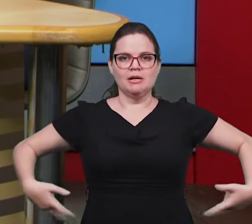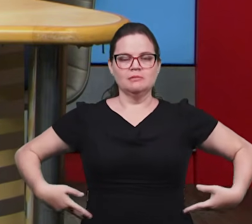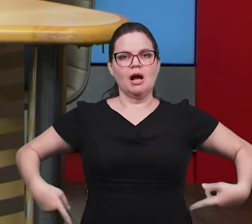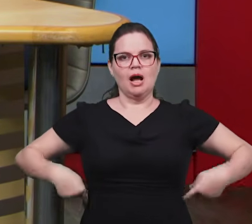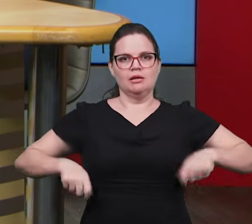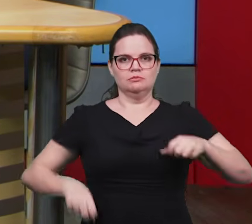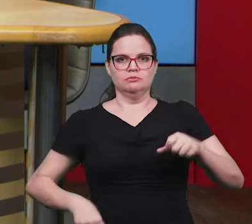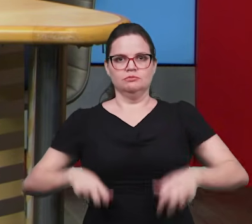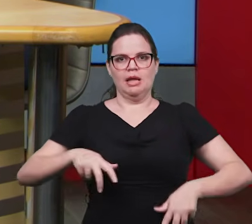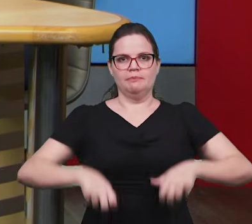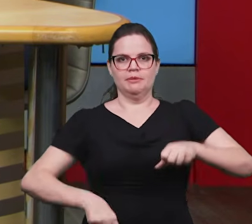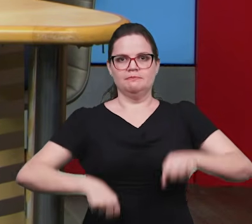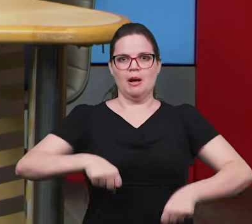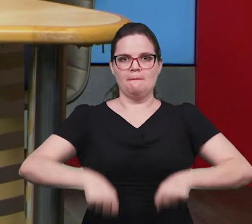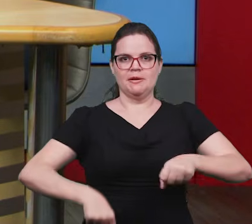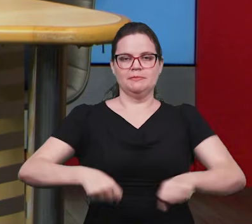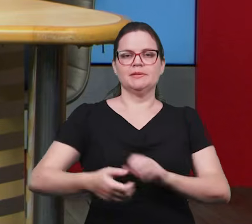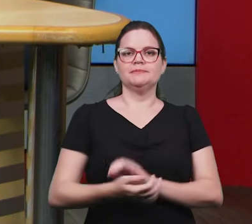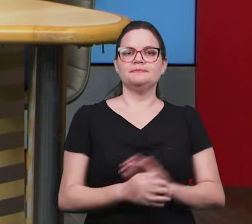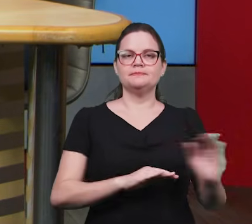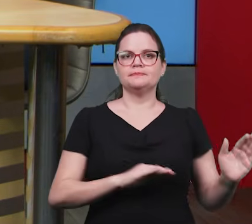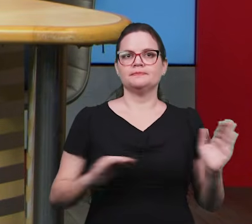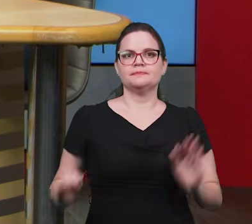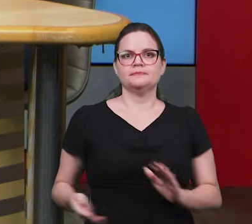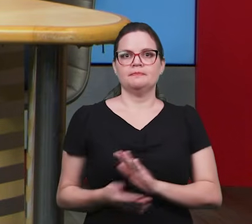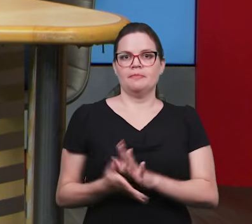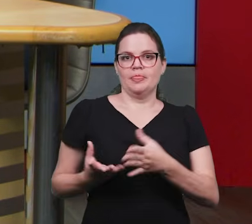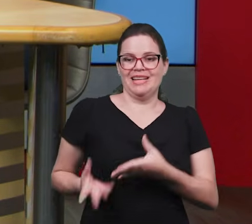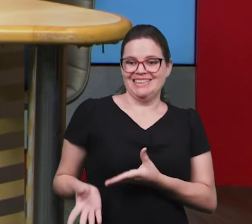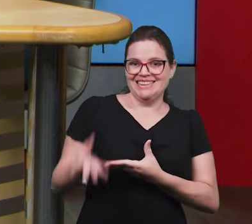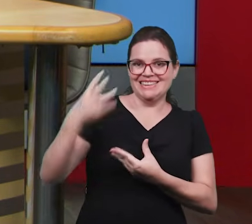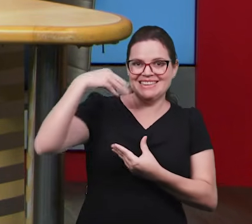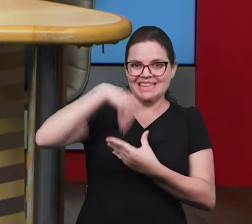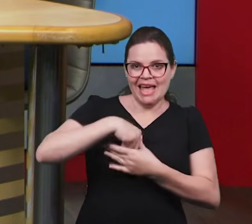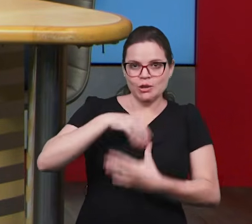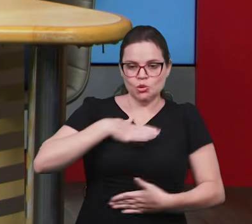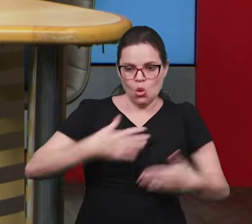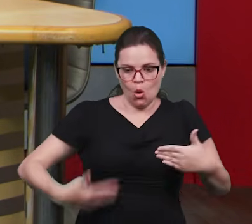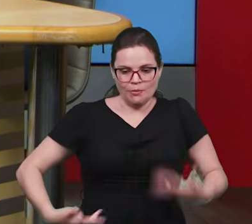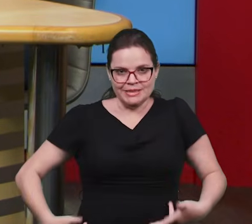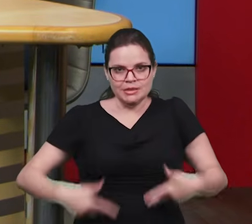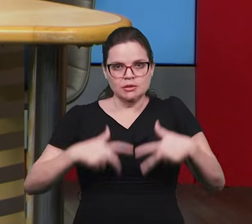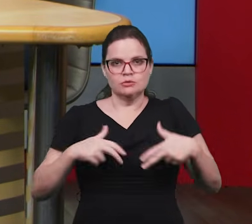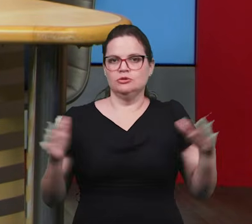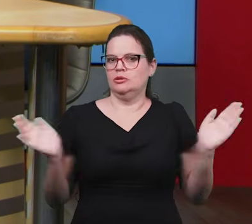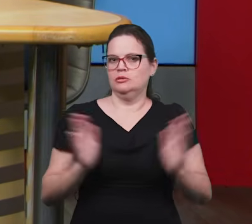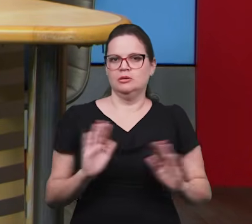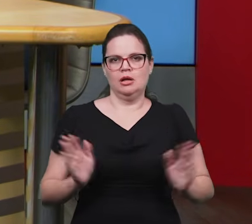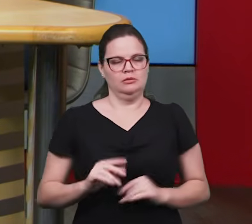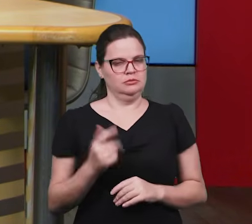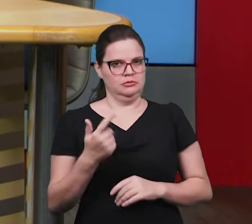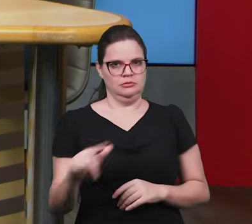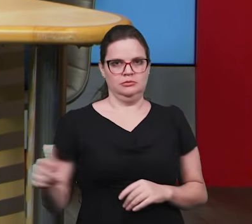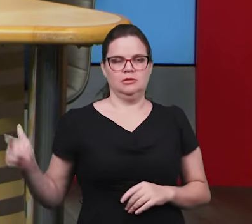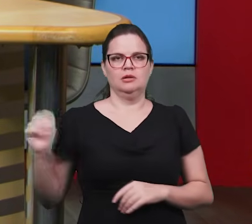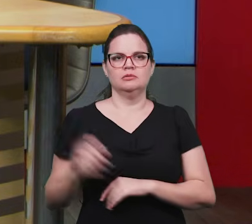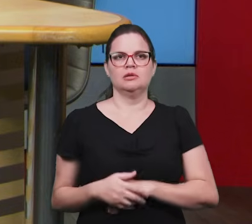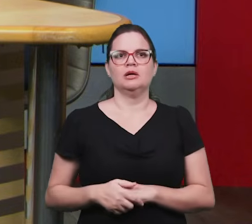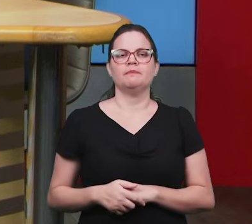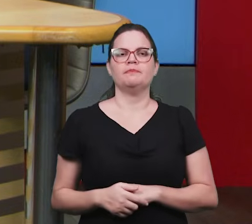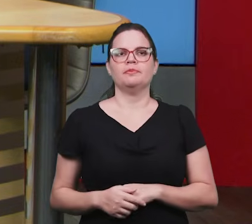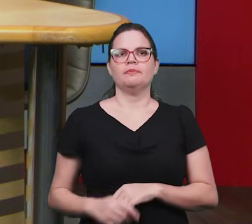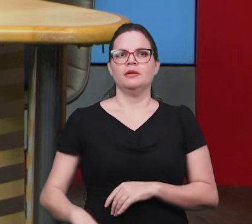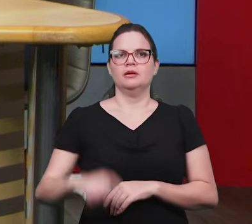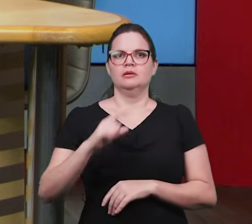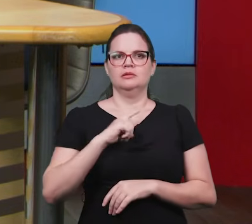próteses robóticas internas, né? Apesar de termos próteses internas avançadas também, que não tem mais aquele problema da pessoa,